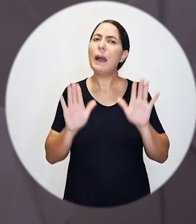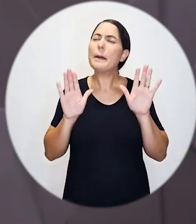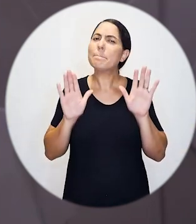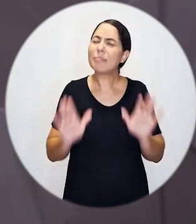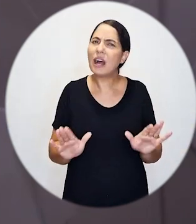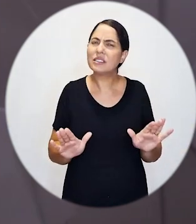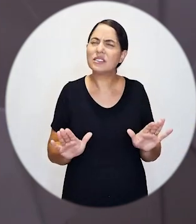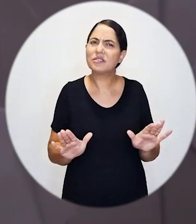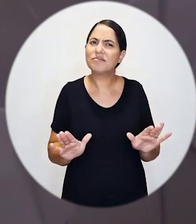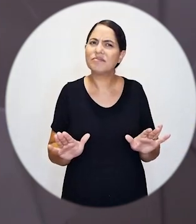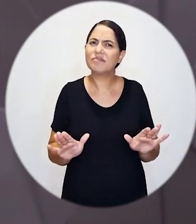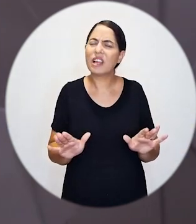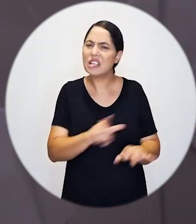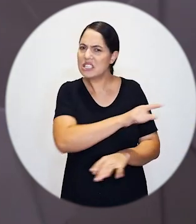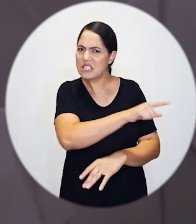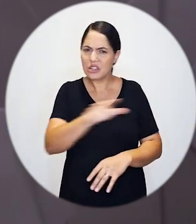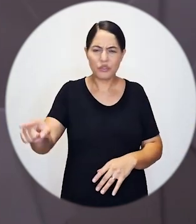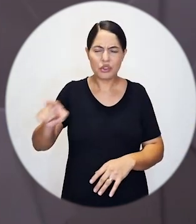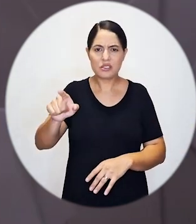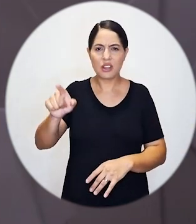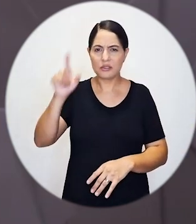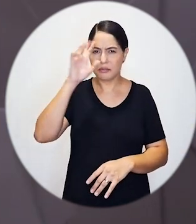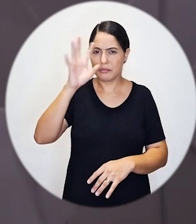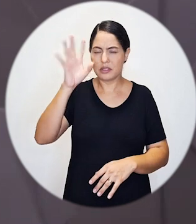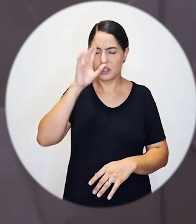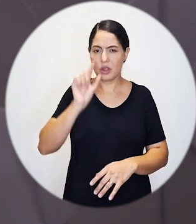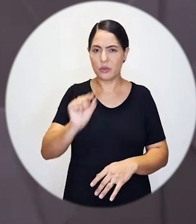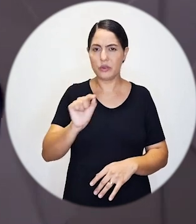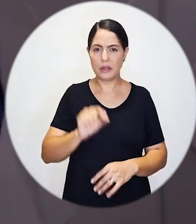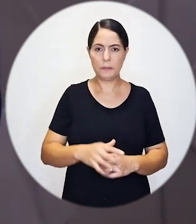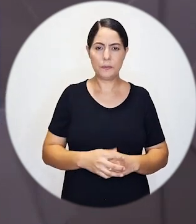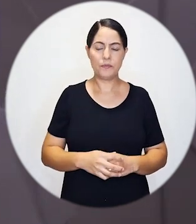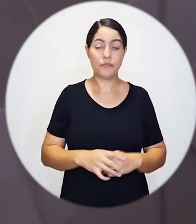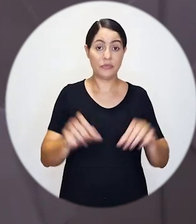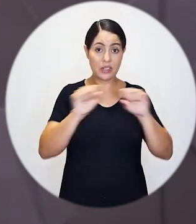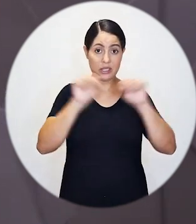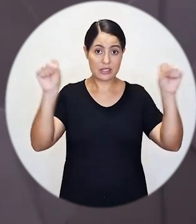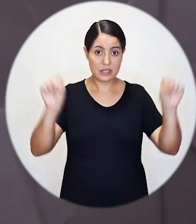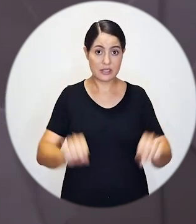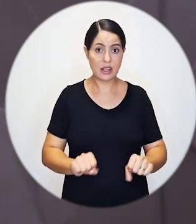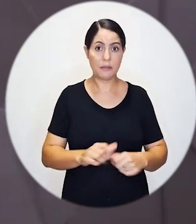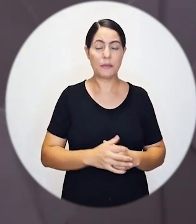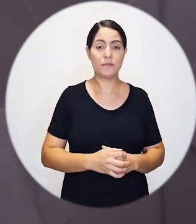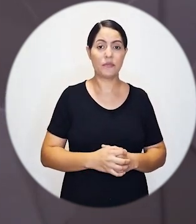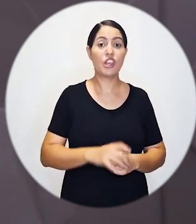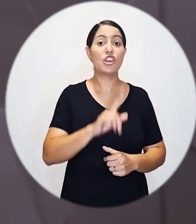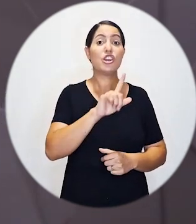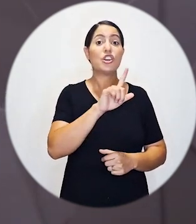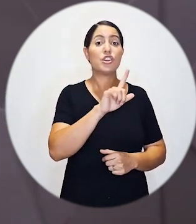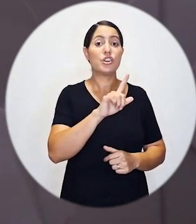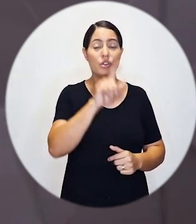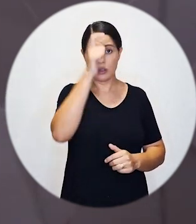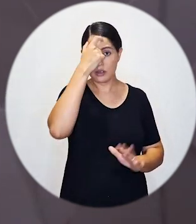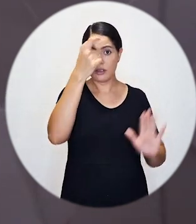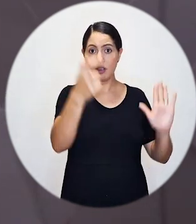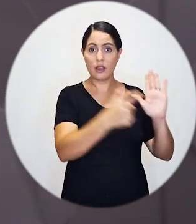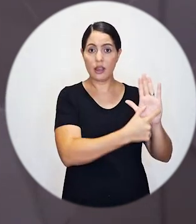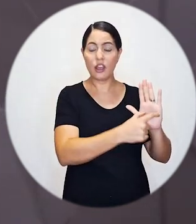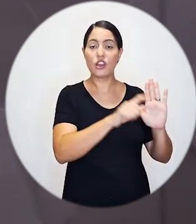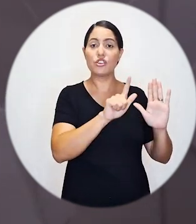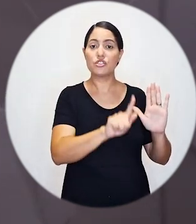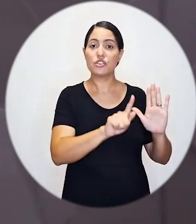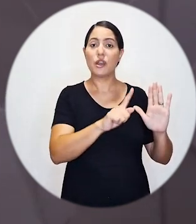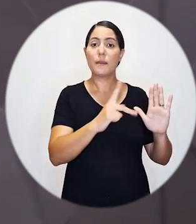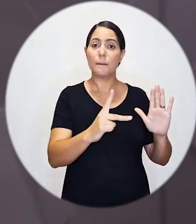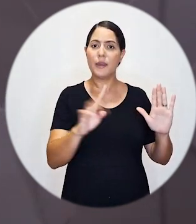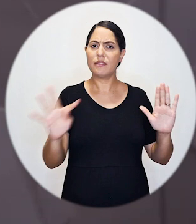vocês colocarem no Google, ou no ChatGPT, ou onde quer que queira,